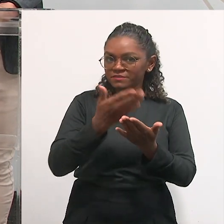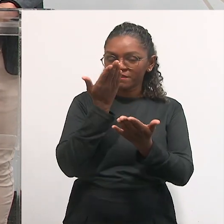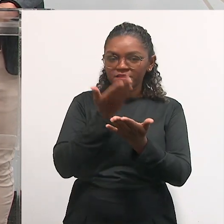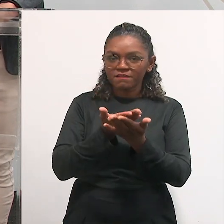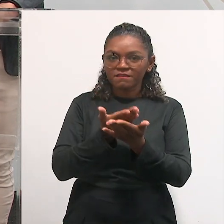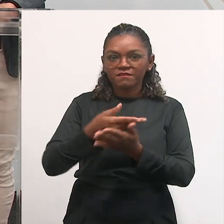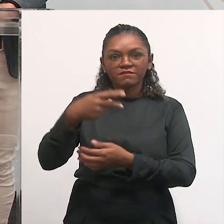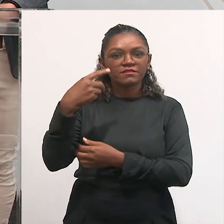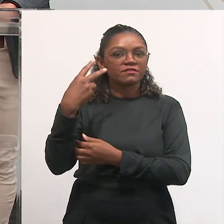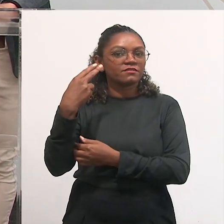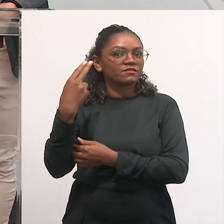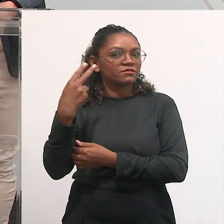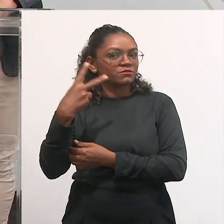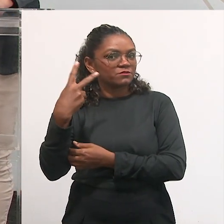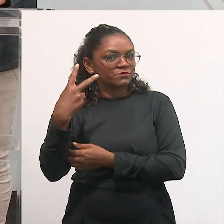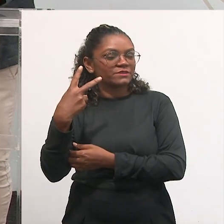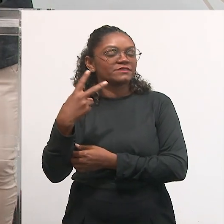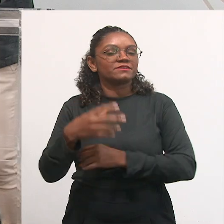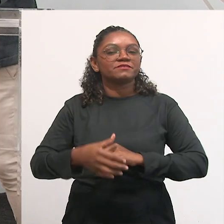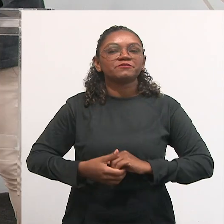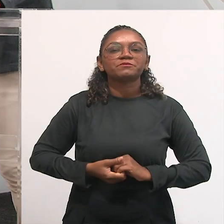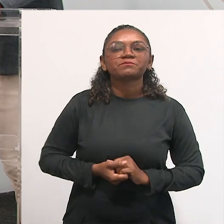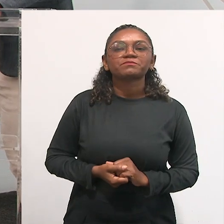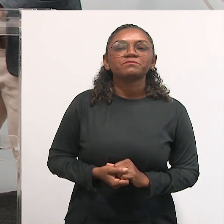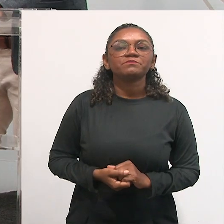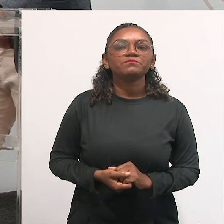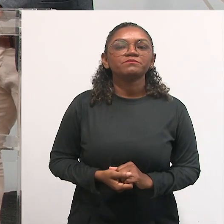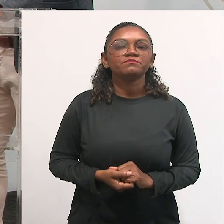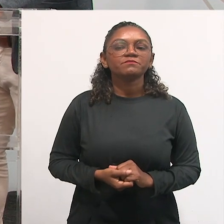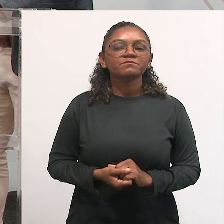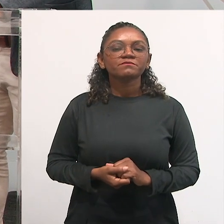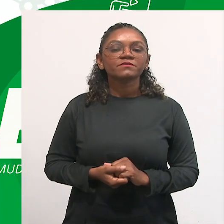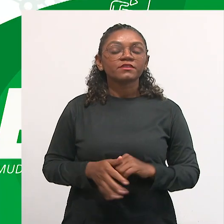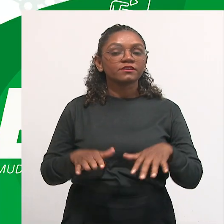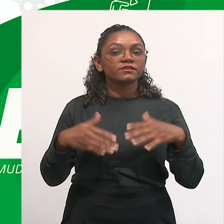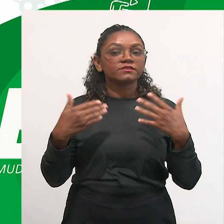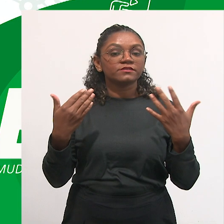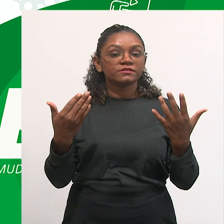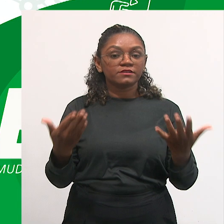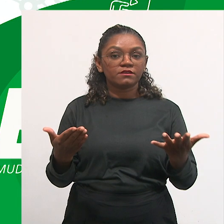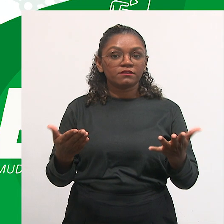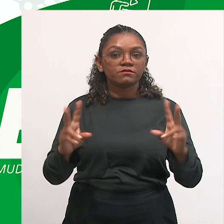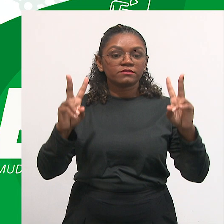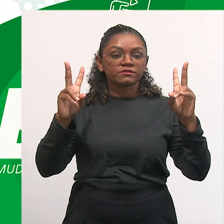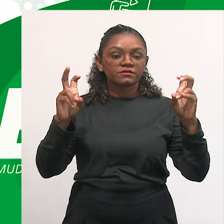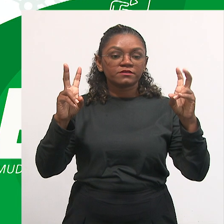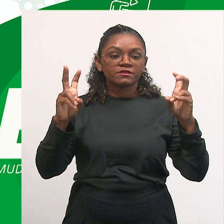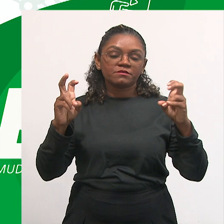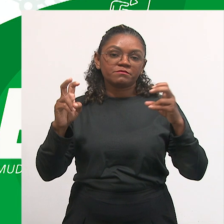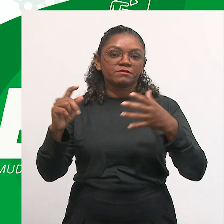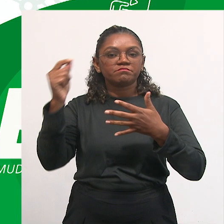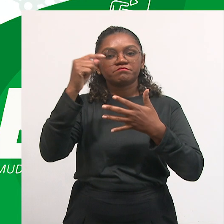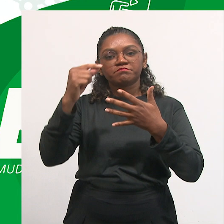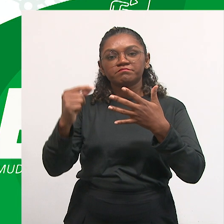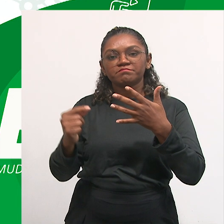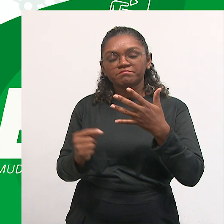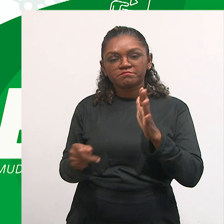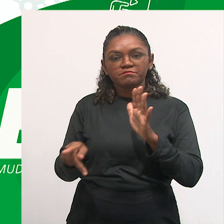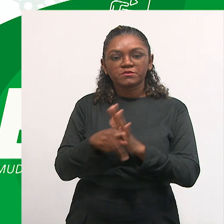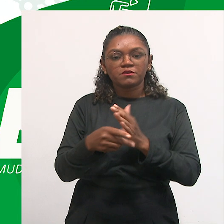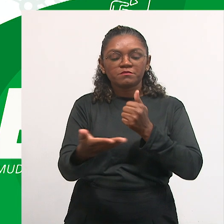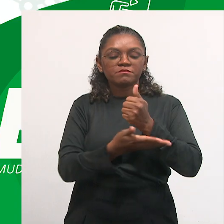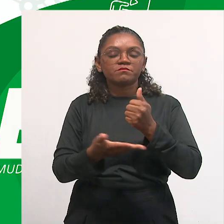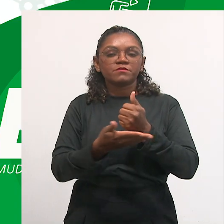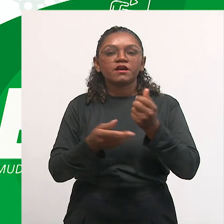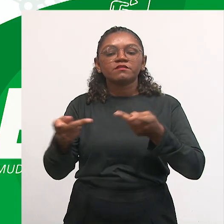nossa unidade 2, ok? Vamos lá, né? A unidade 2, veremos elementos básicos dos projetos, que são, né,